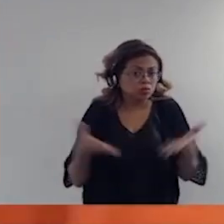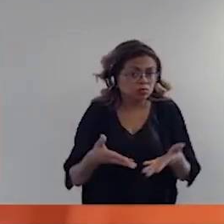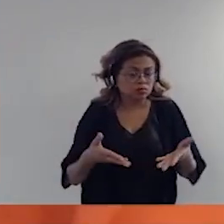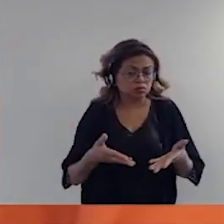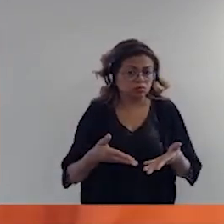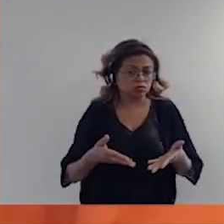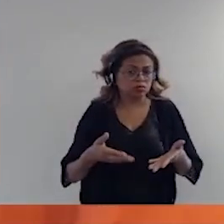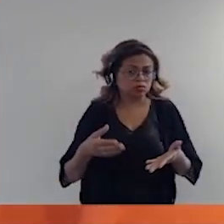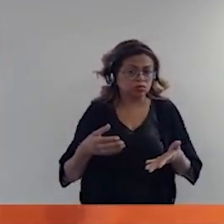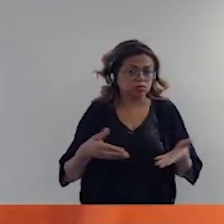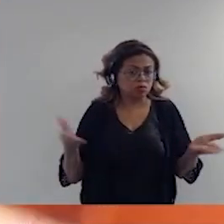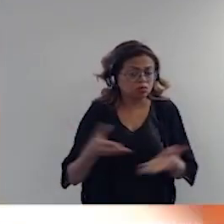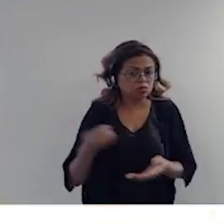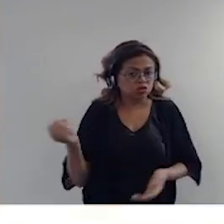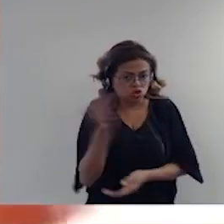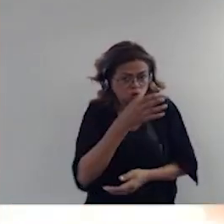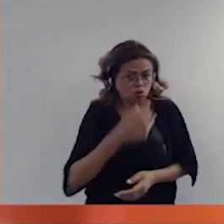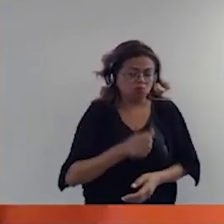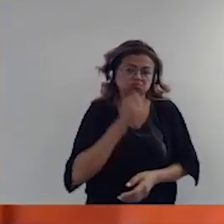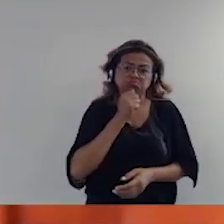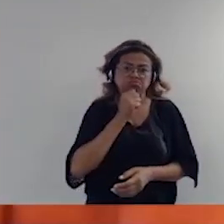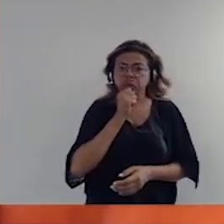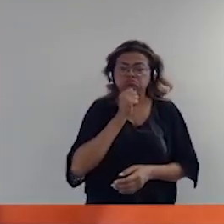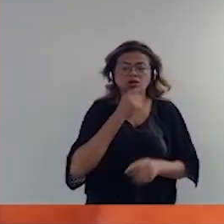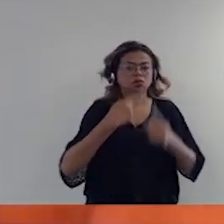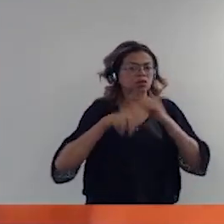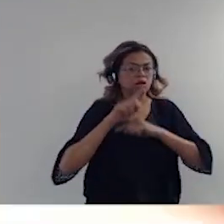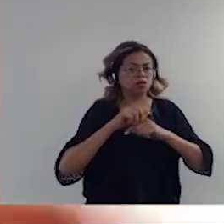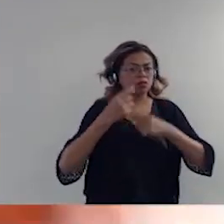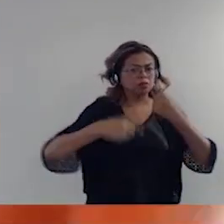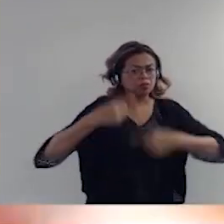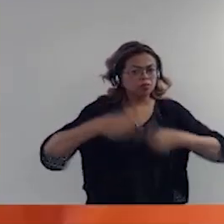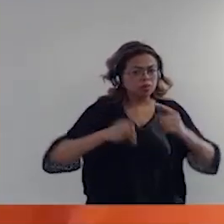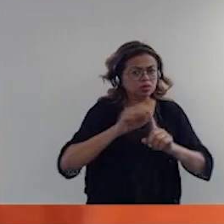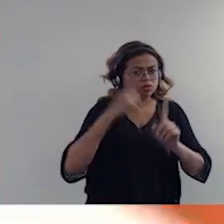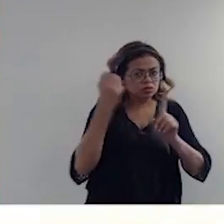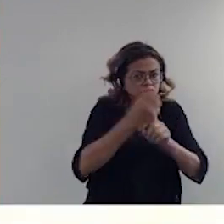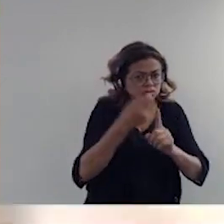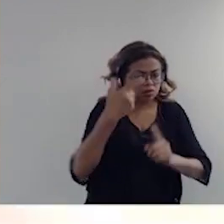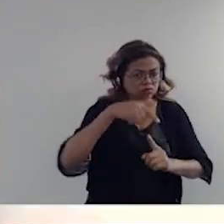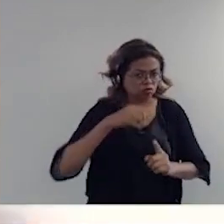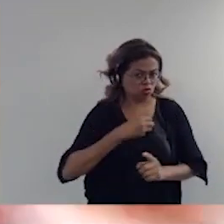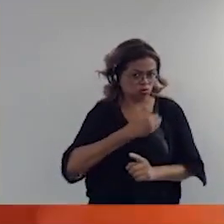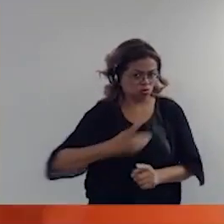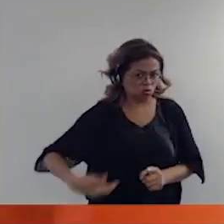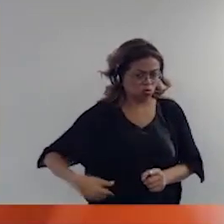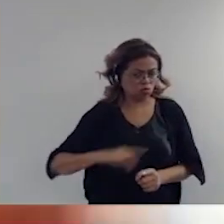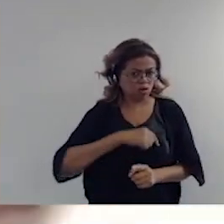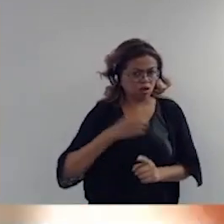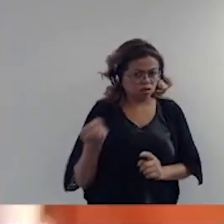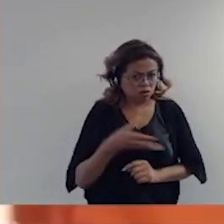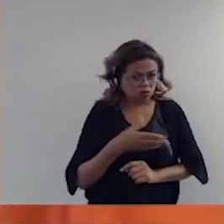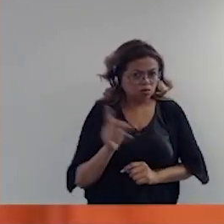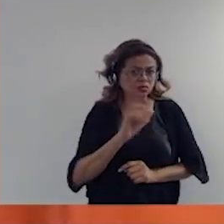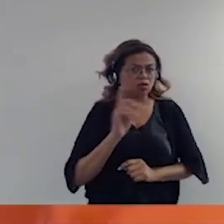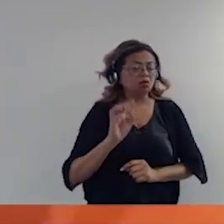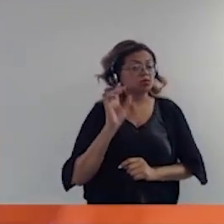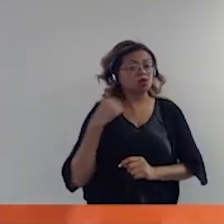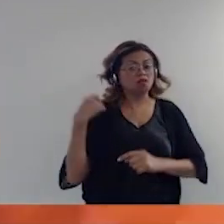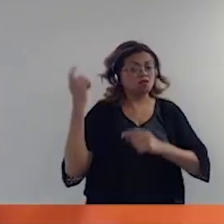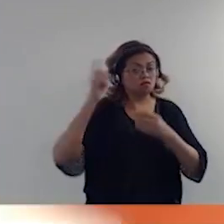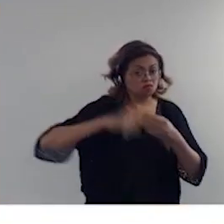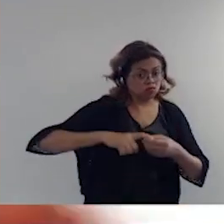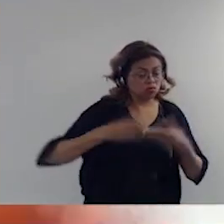novo. A questão de políticas sociais não é novo, não é uma questão da pandemia, ela só volta com